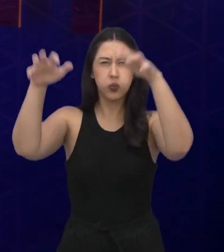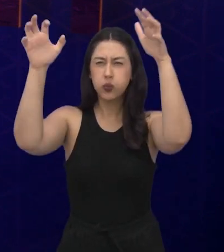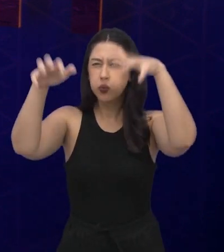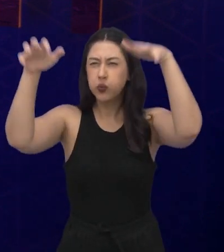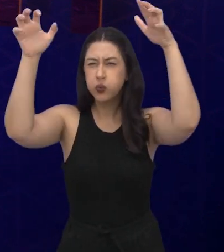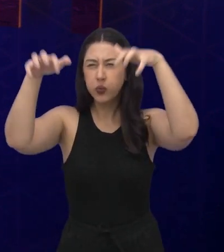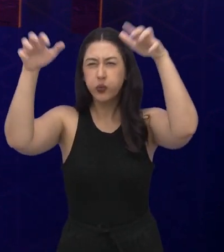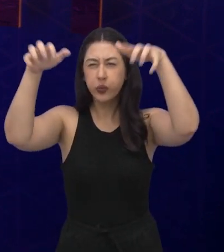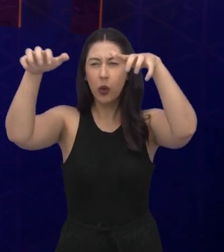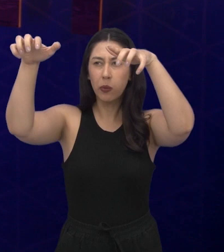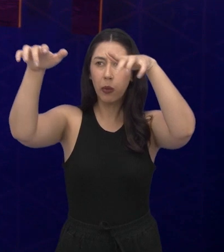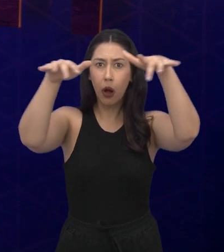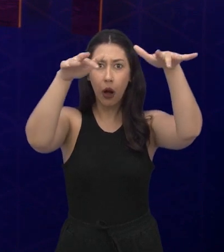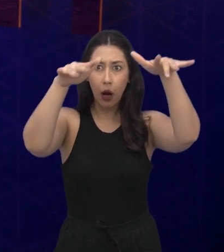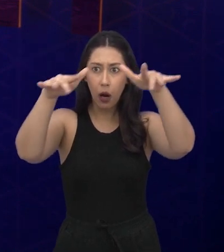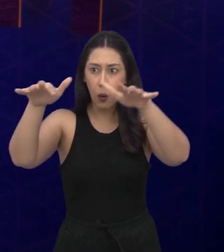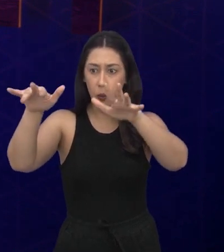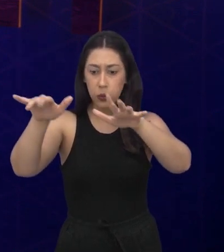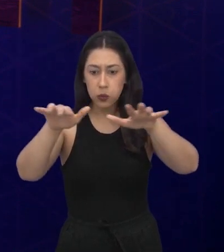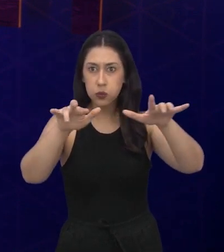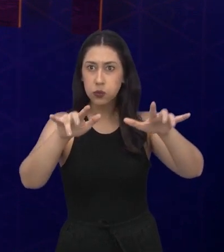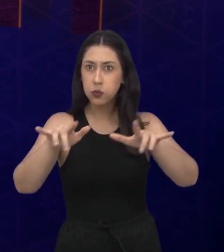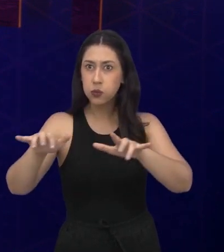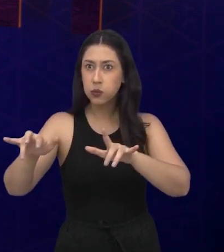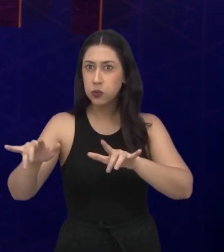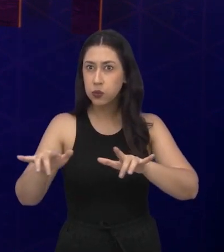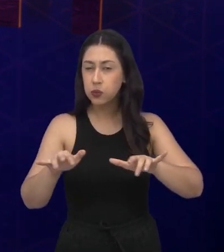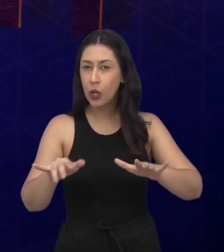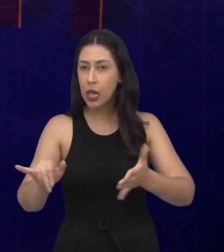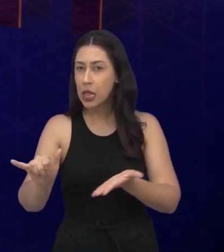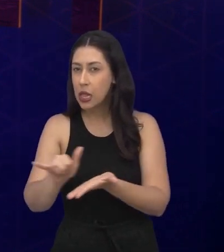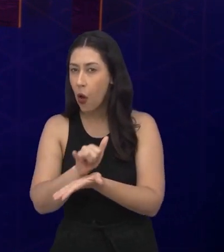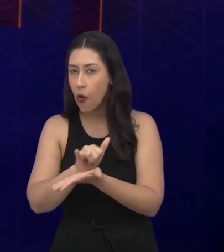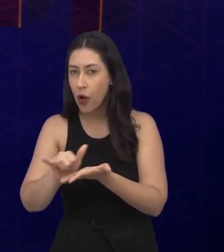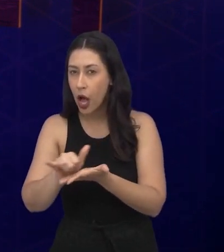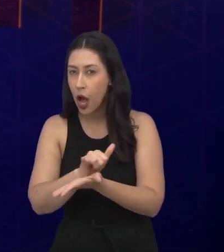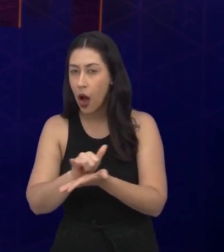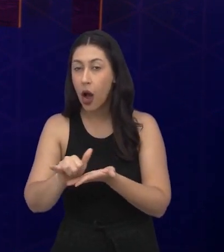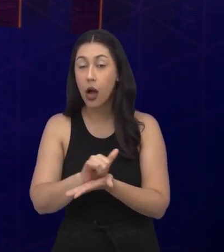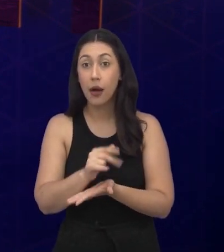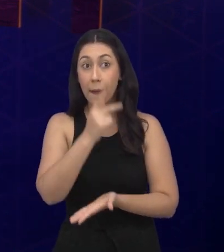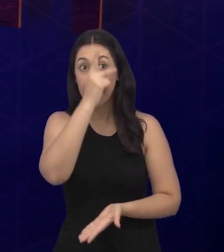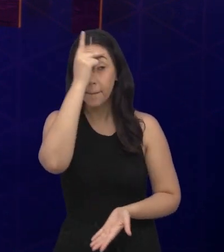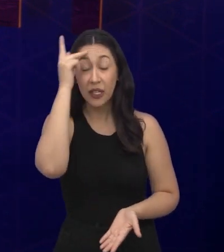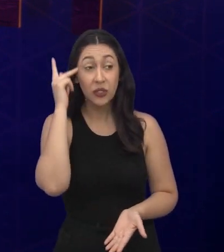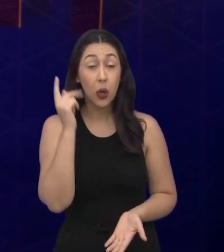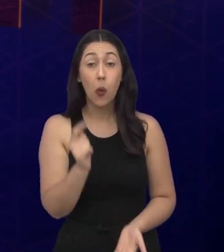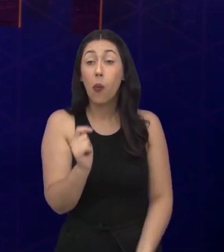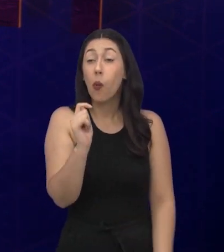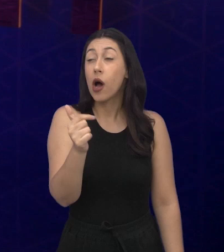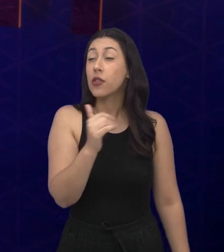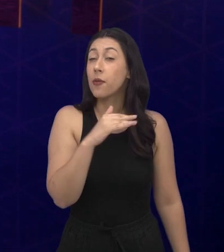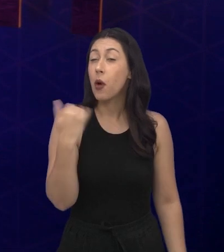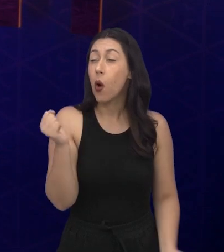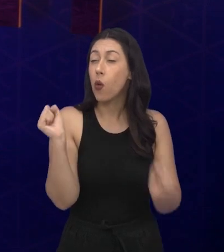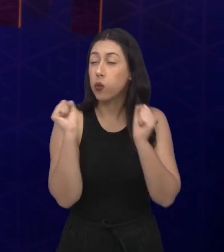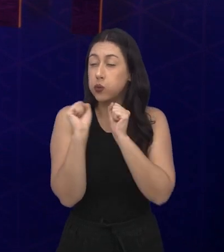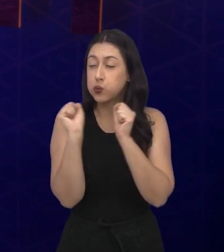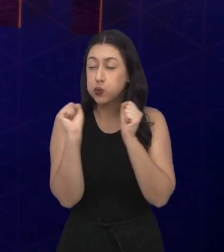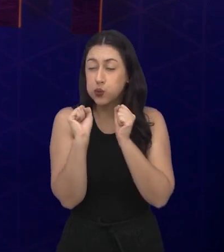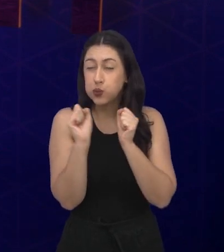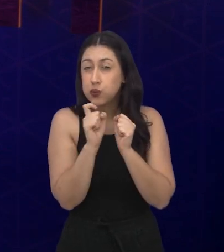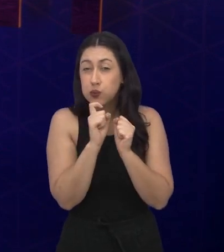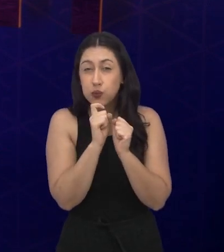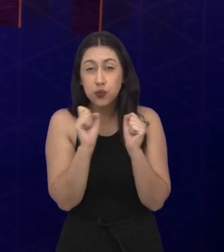tempestade tempestade de neve, né? Atingindo Nova York, a galera quase morre, fica frio pra